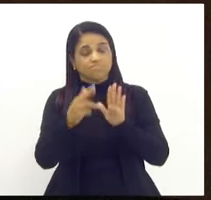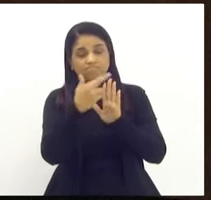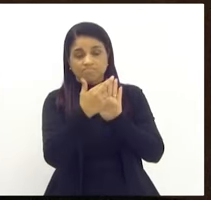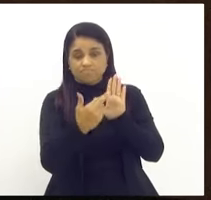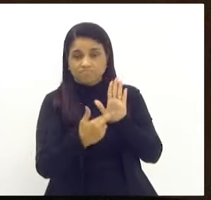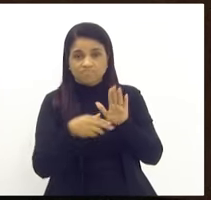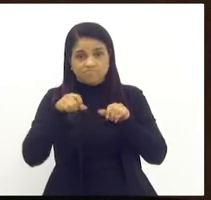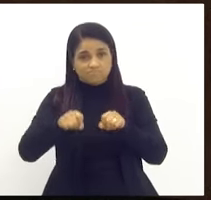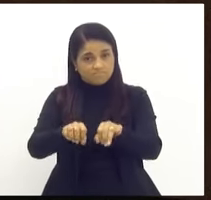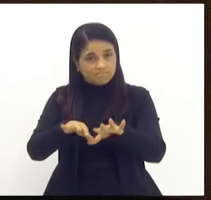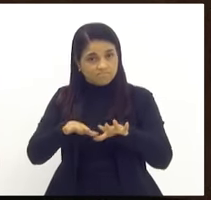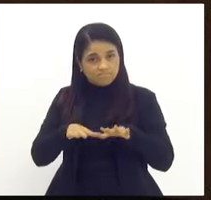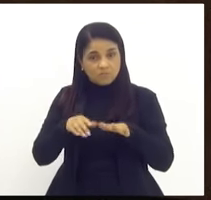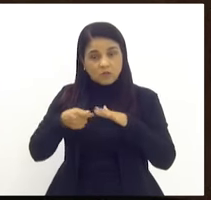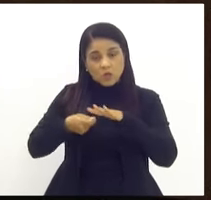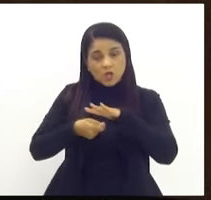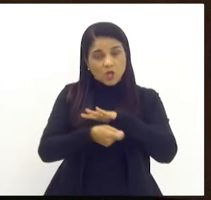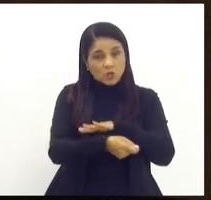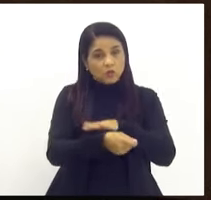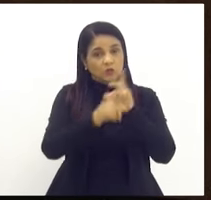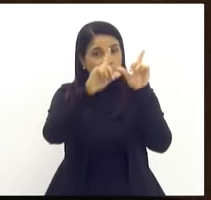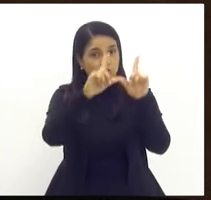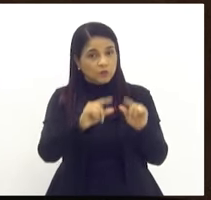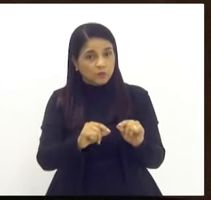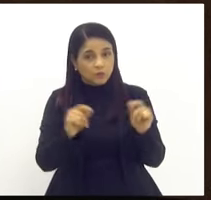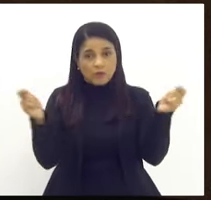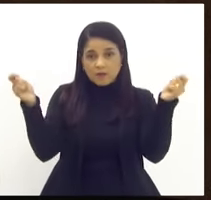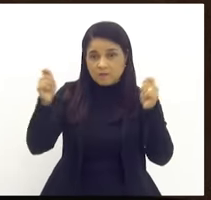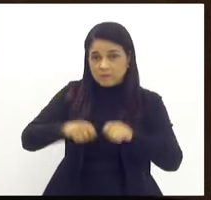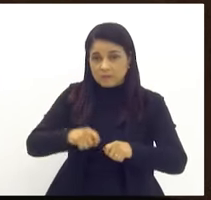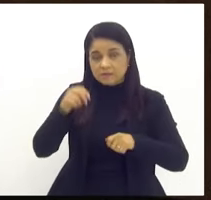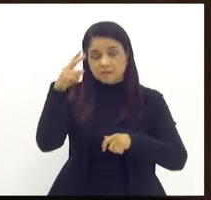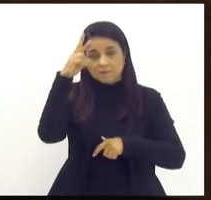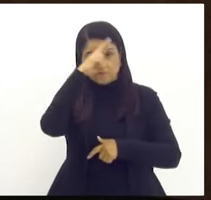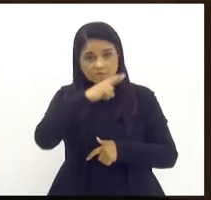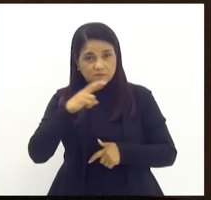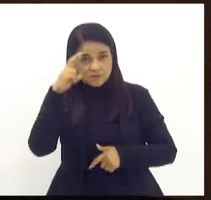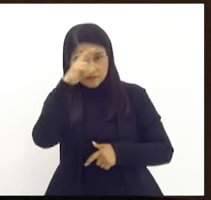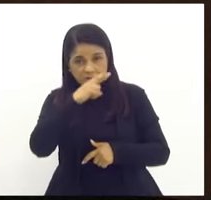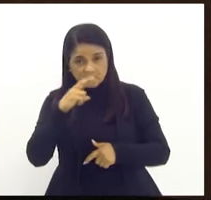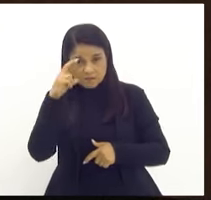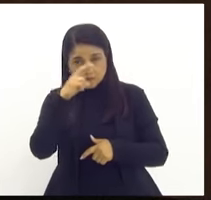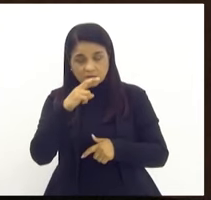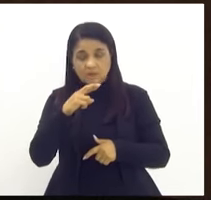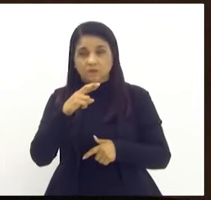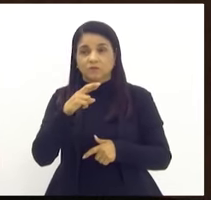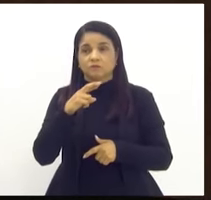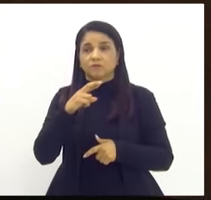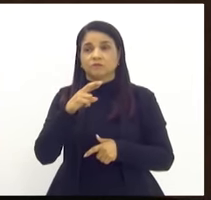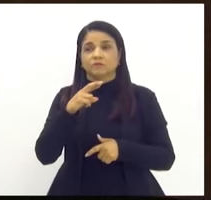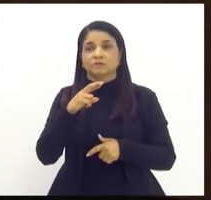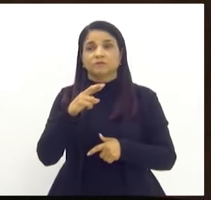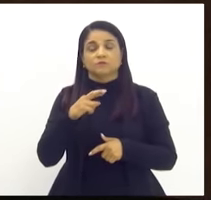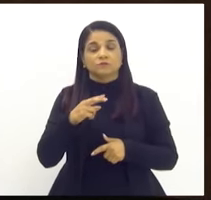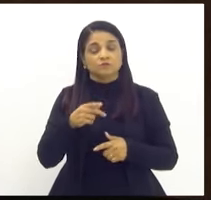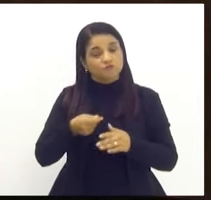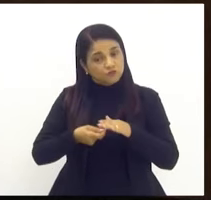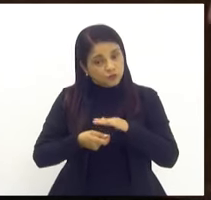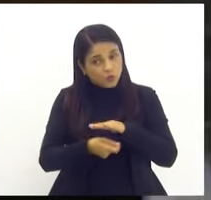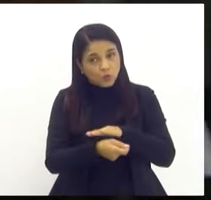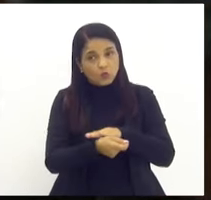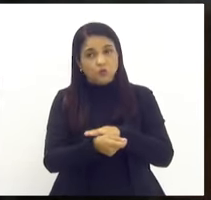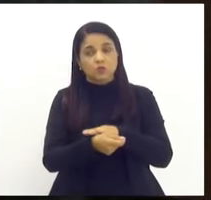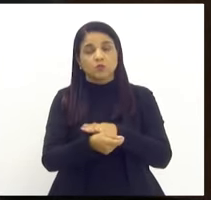que tand o direcionamento dos recursos além de reduzir a capacidade de fiscalização à destinação destes mesmos recursos